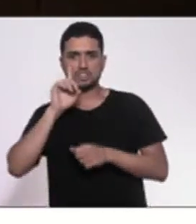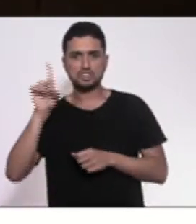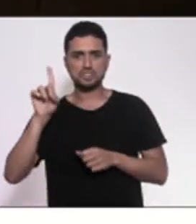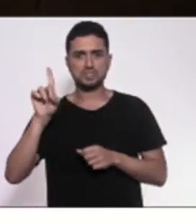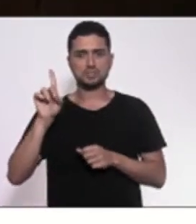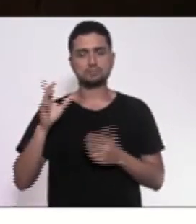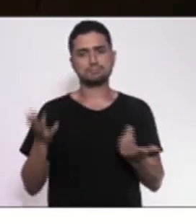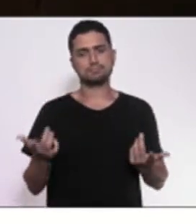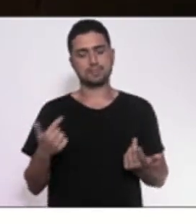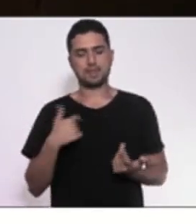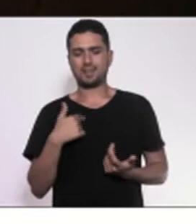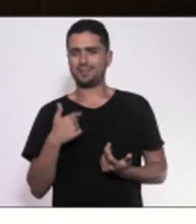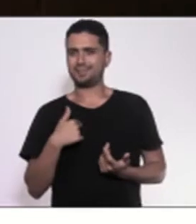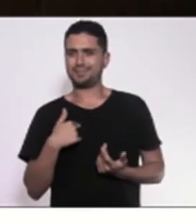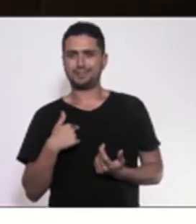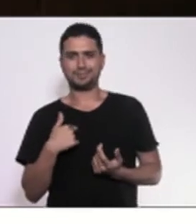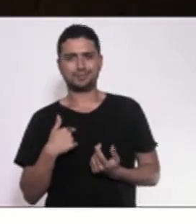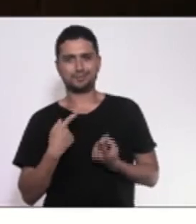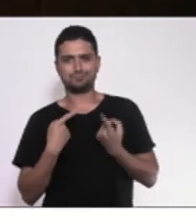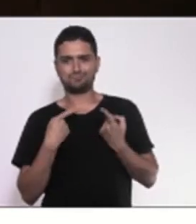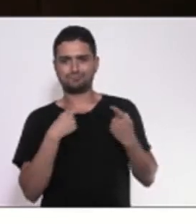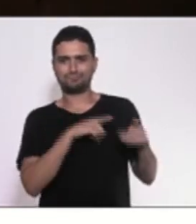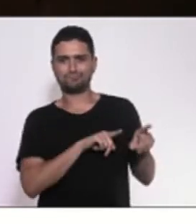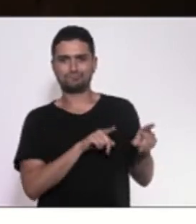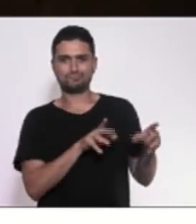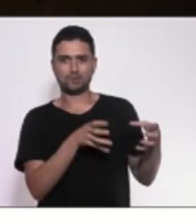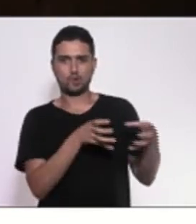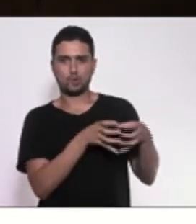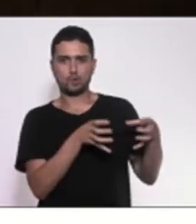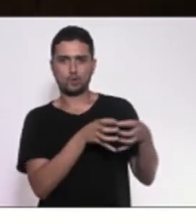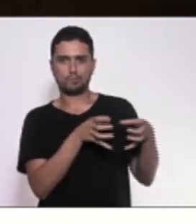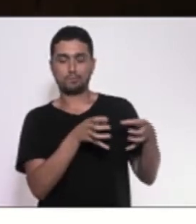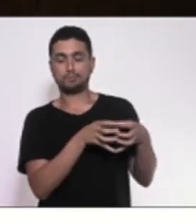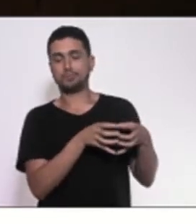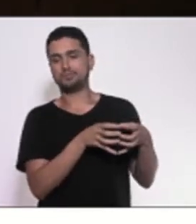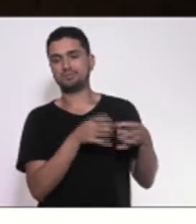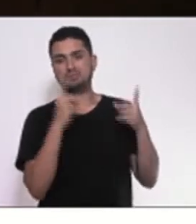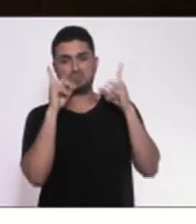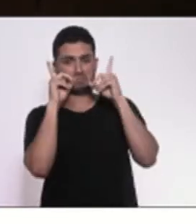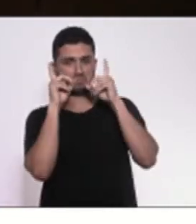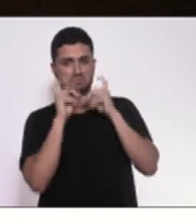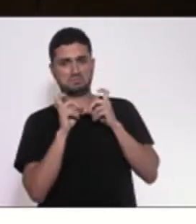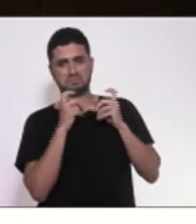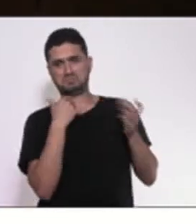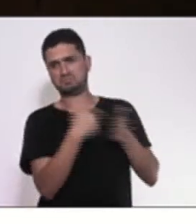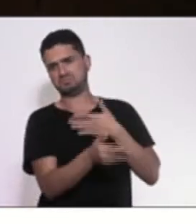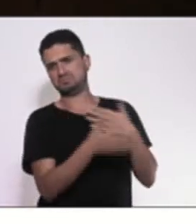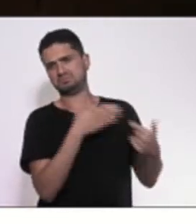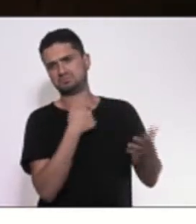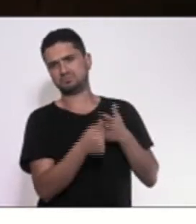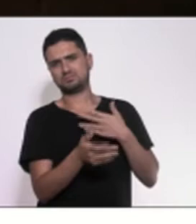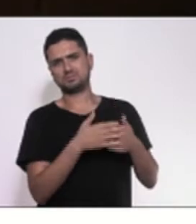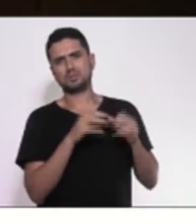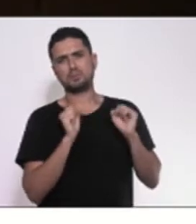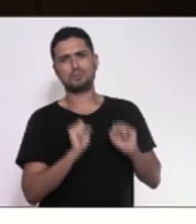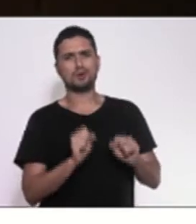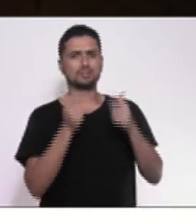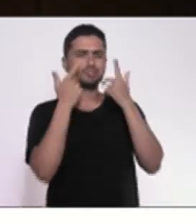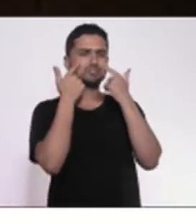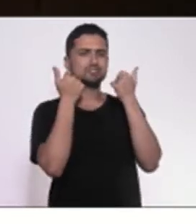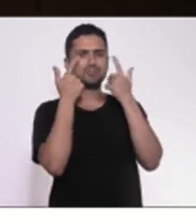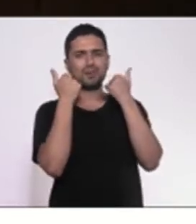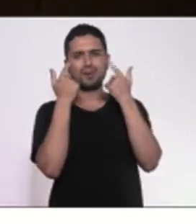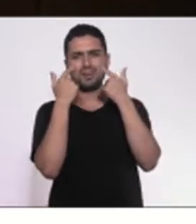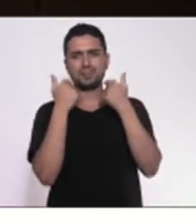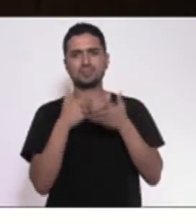essa conduta do partido, que pode fazer a cara feia que bem entender, pode espernear e fazer o mimimi e o chororô que bem